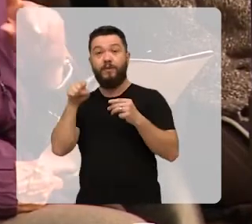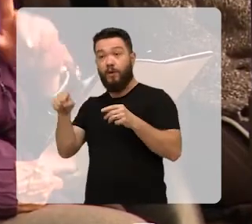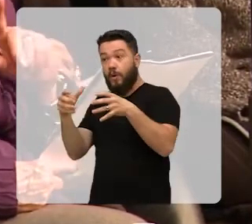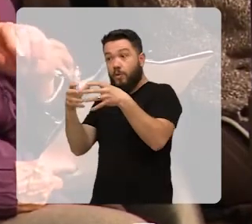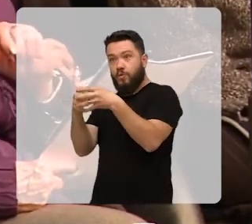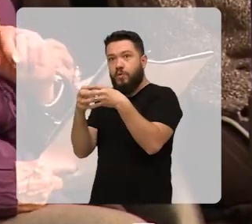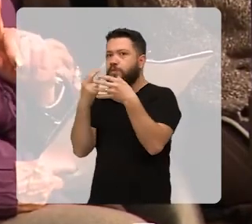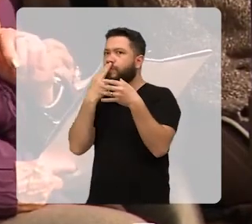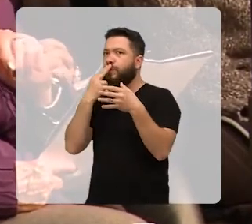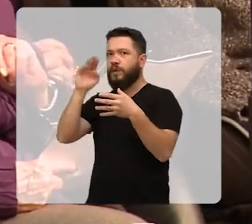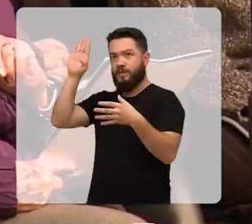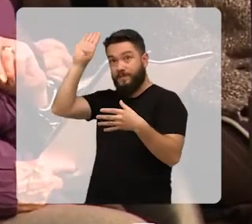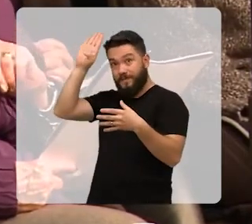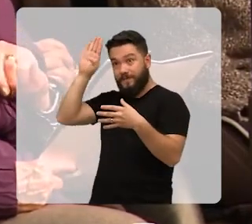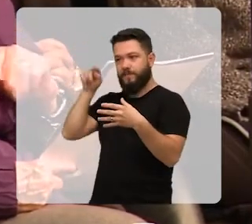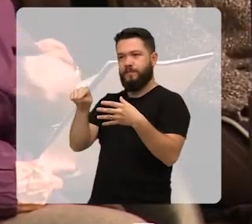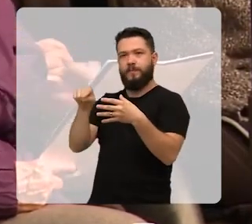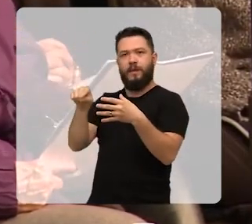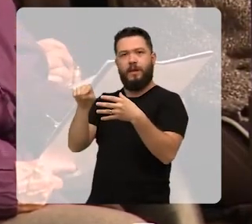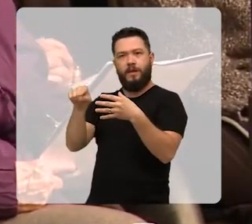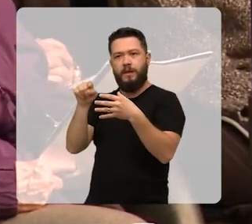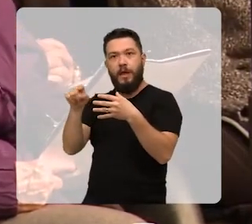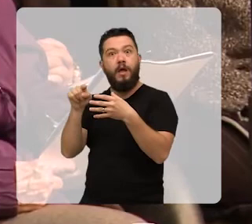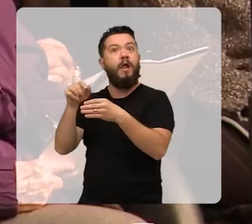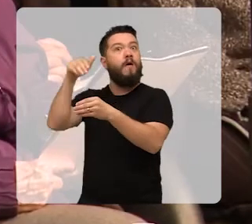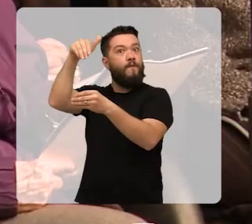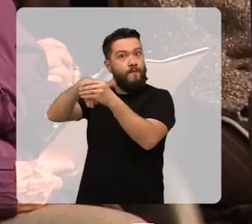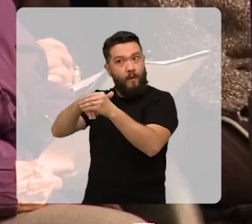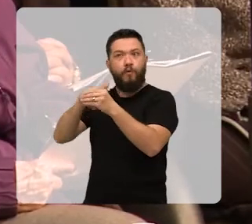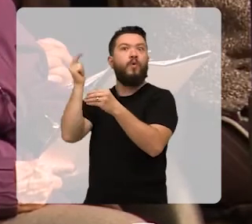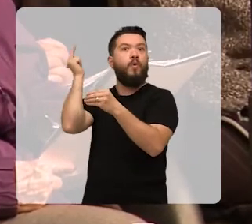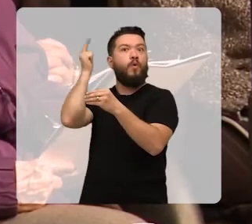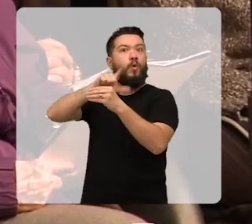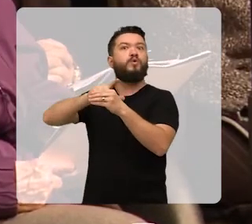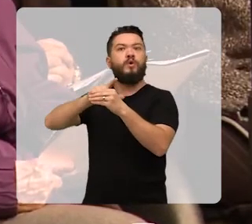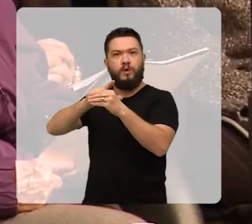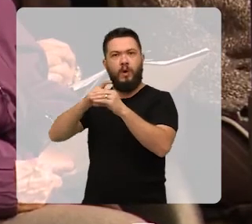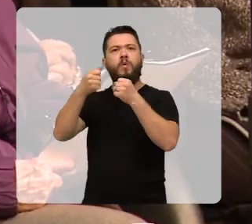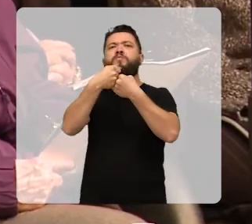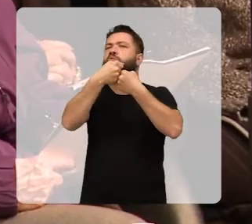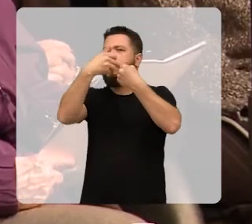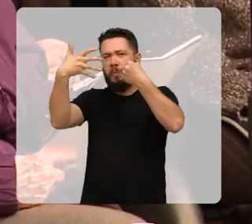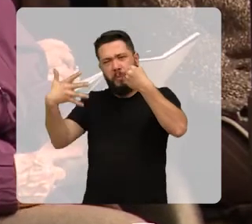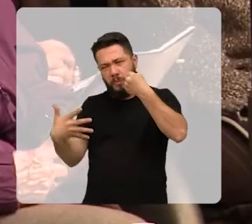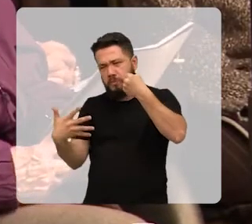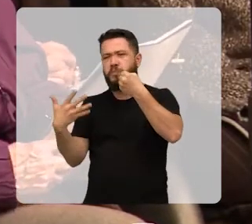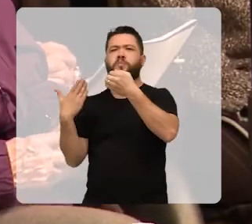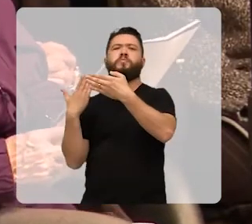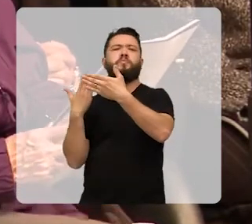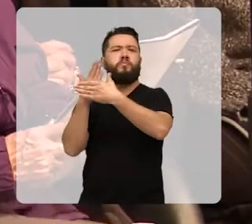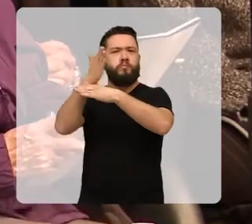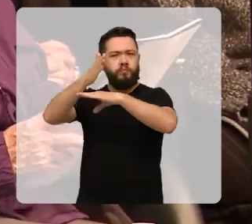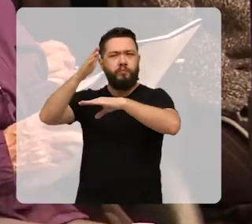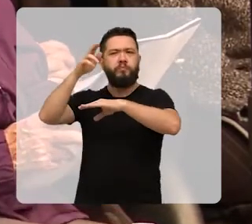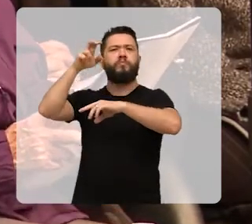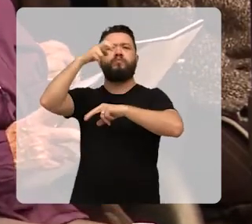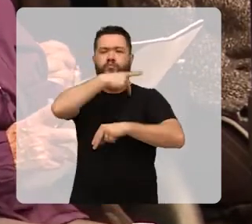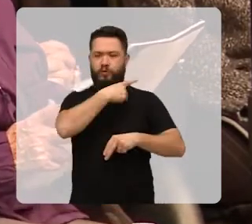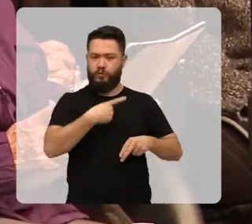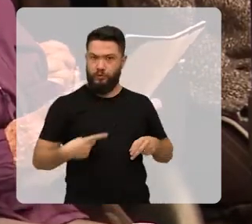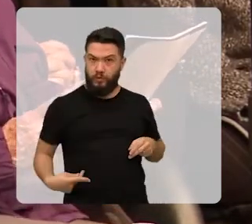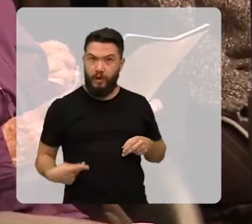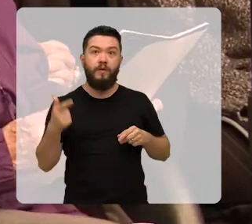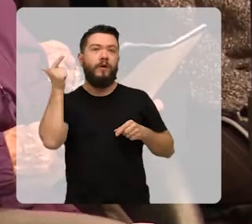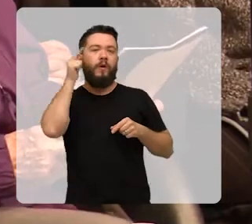democraticamente eleito. Hitler assumiu o governo alemão e começou a executar os seus